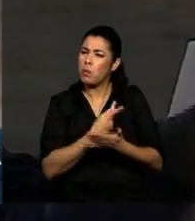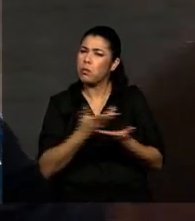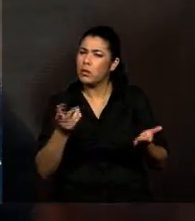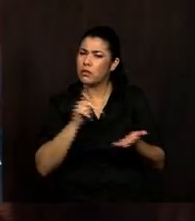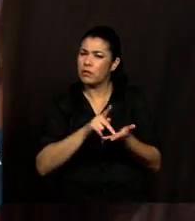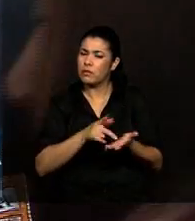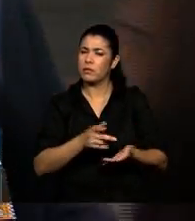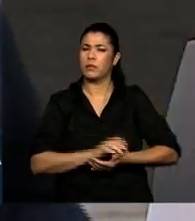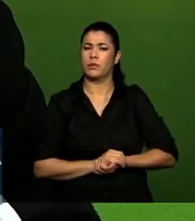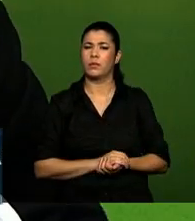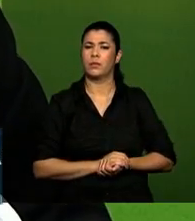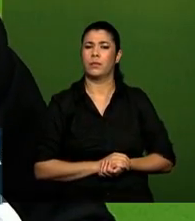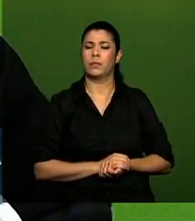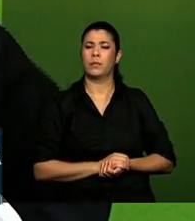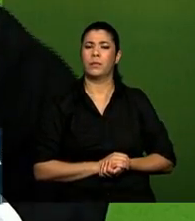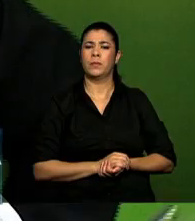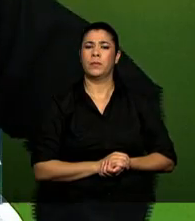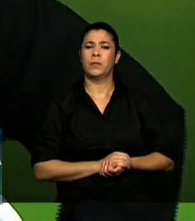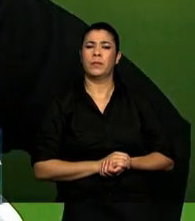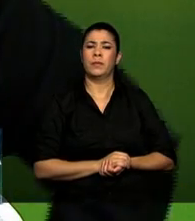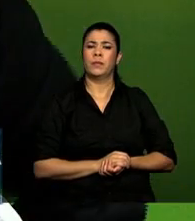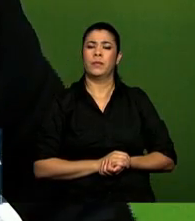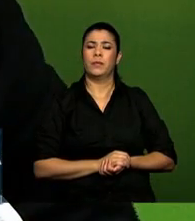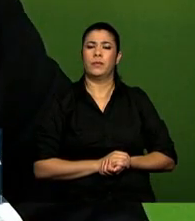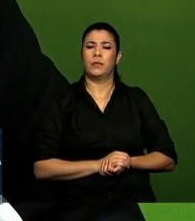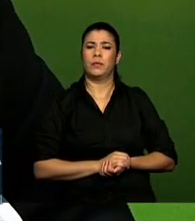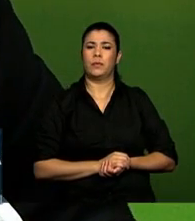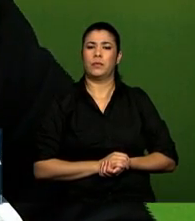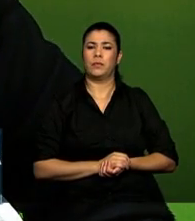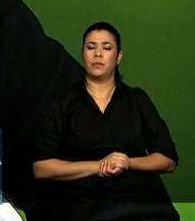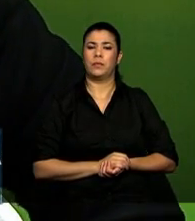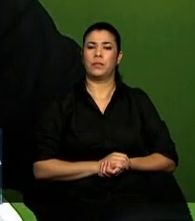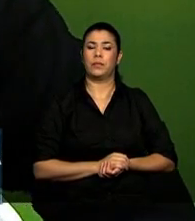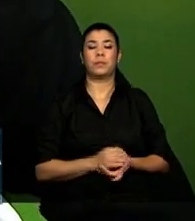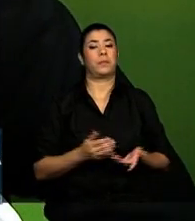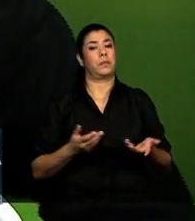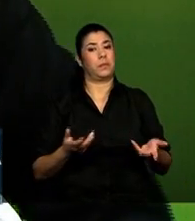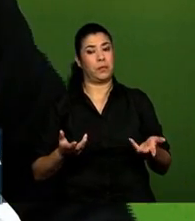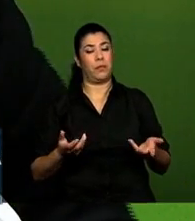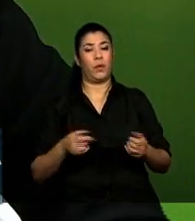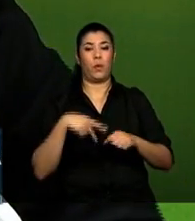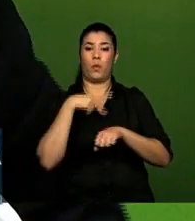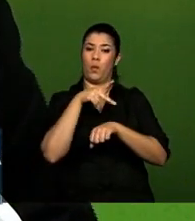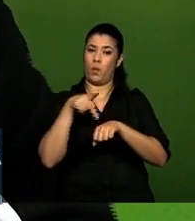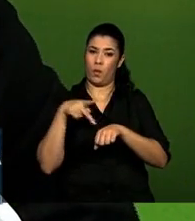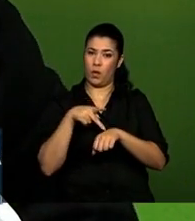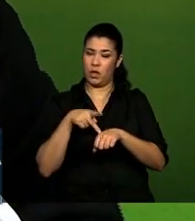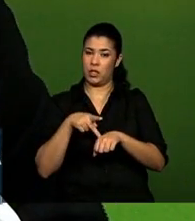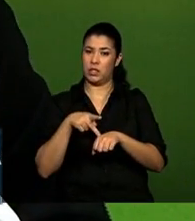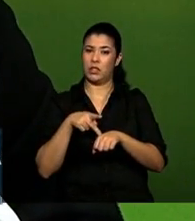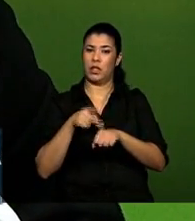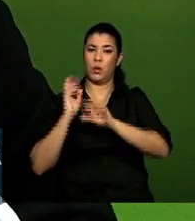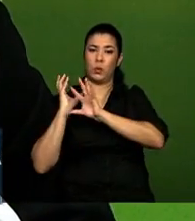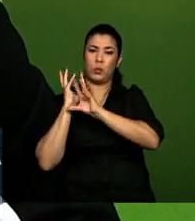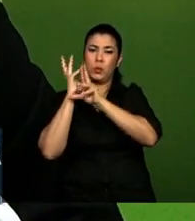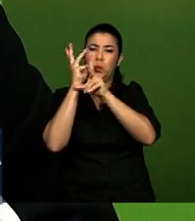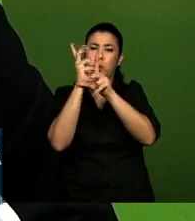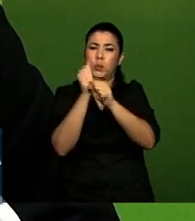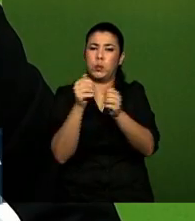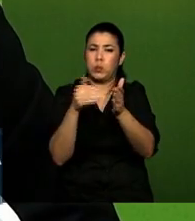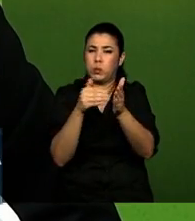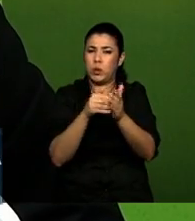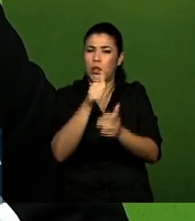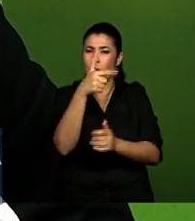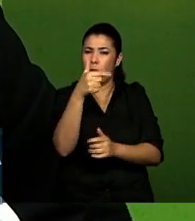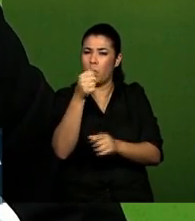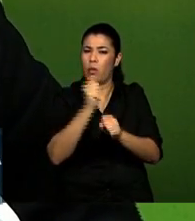eleitoral então o o o país ao longo dos últimos 12 anos povo brasileiro viveu